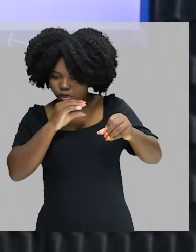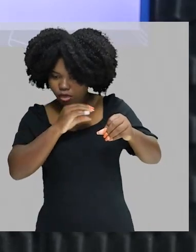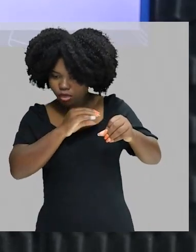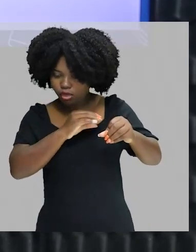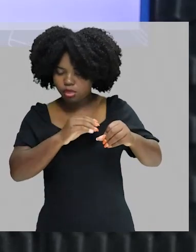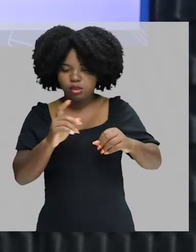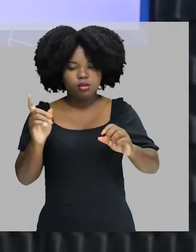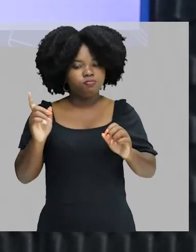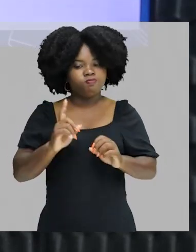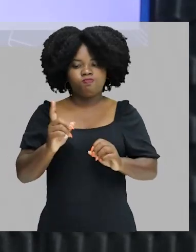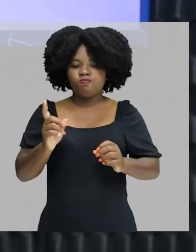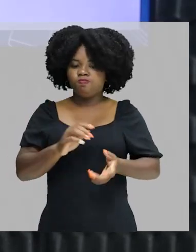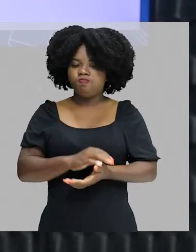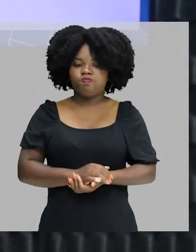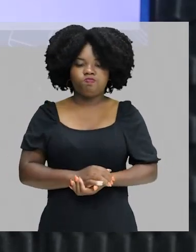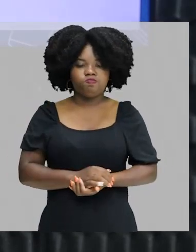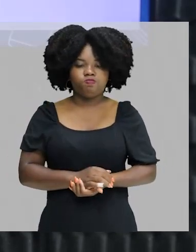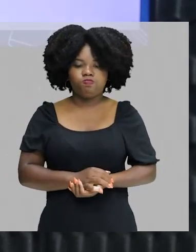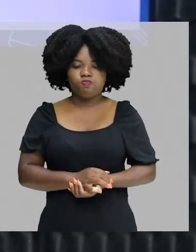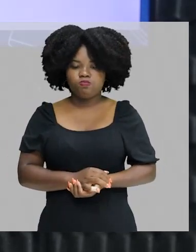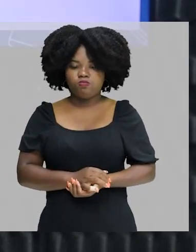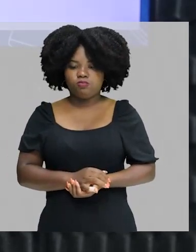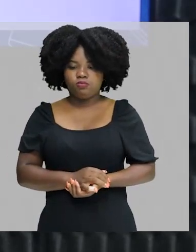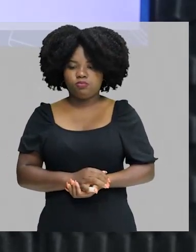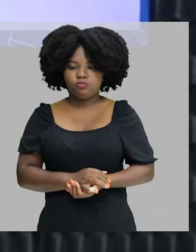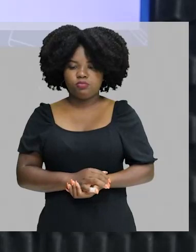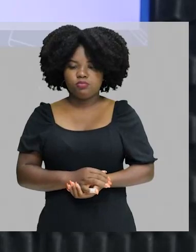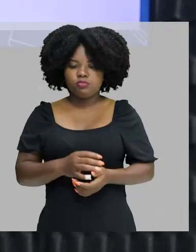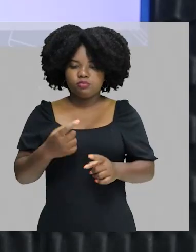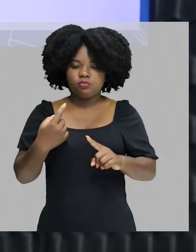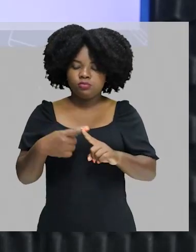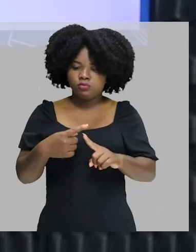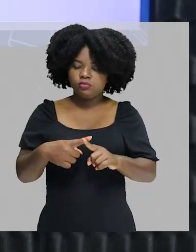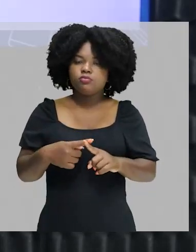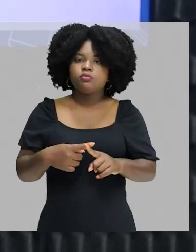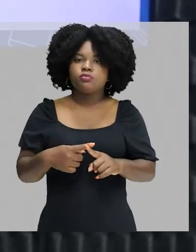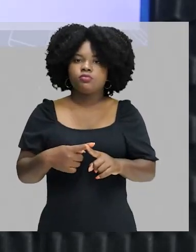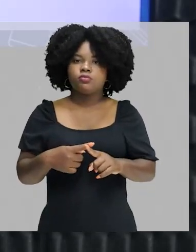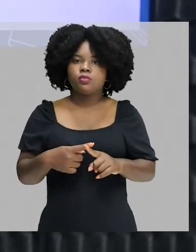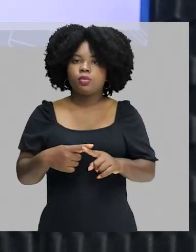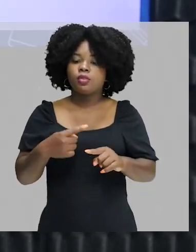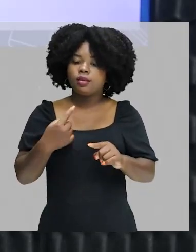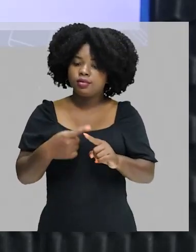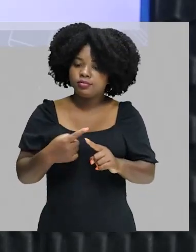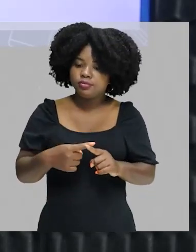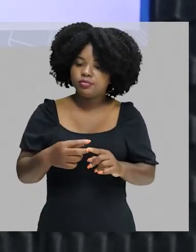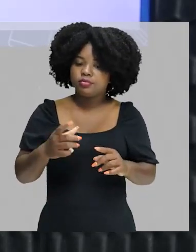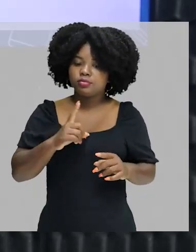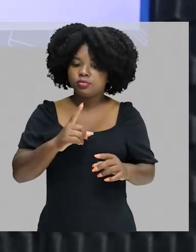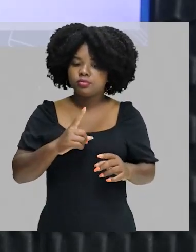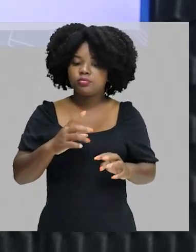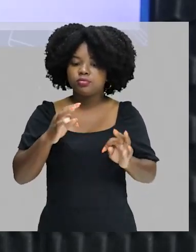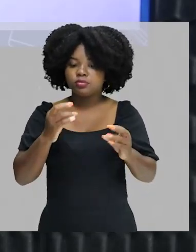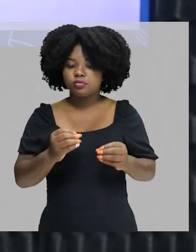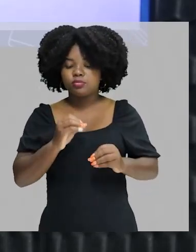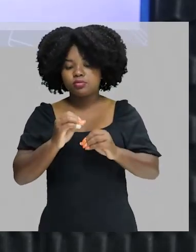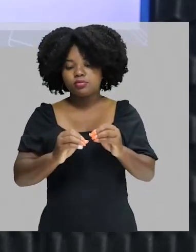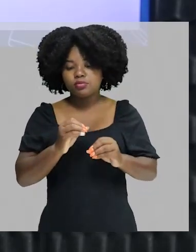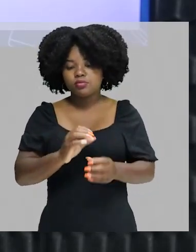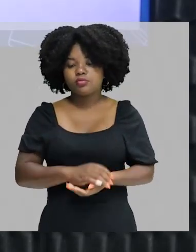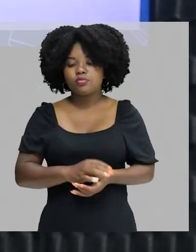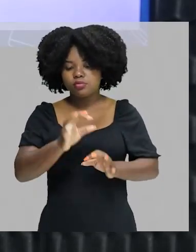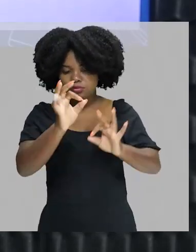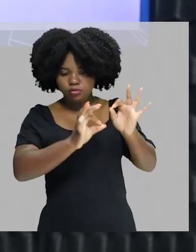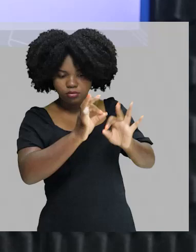remoldados, sob pena de se decomporem. Por quê? Porque justamente nós vamos ter todo esse traçado. E